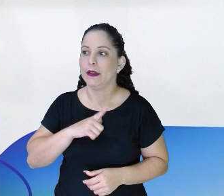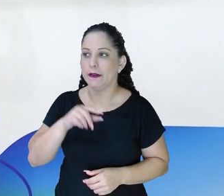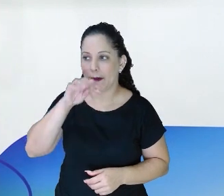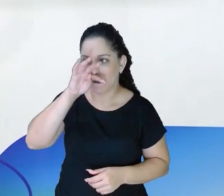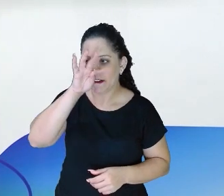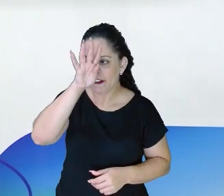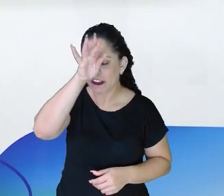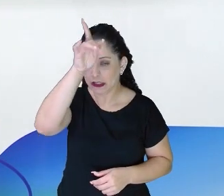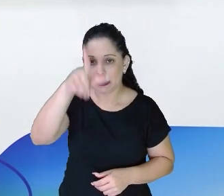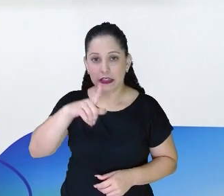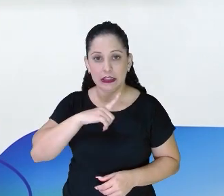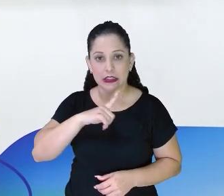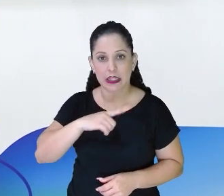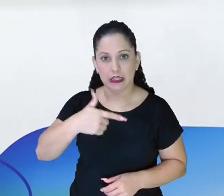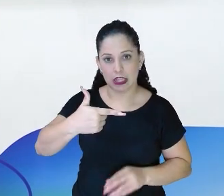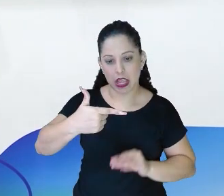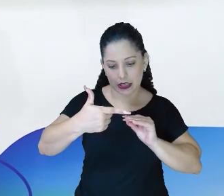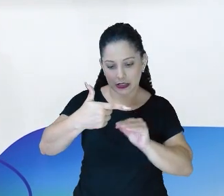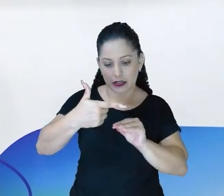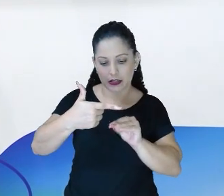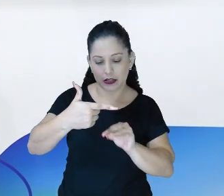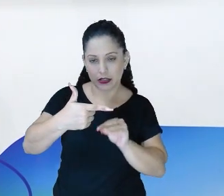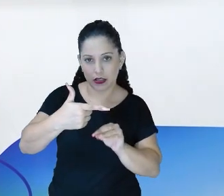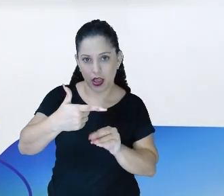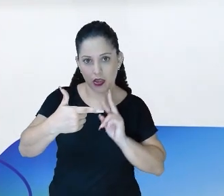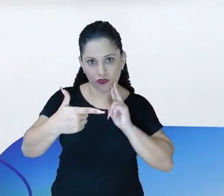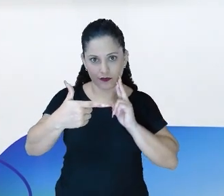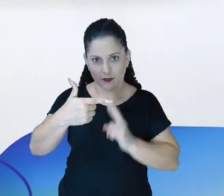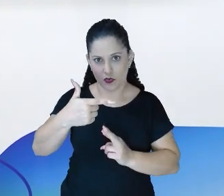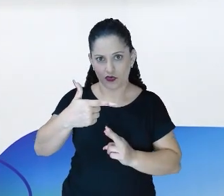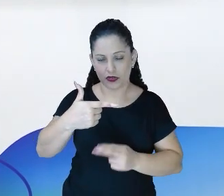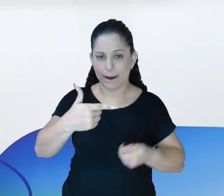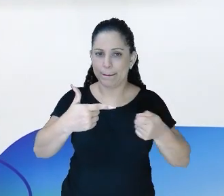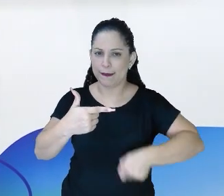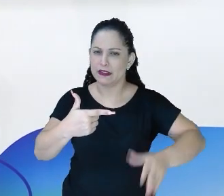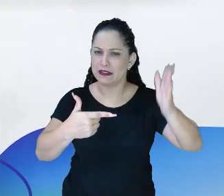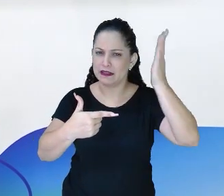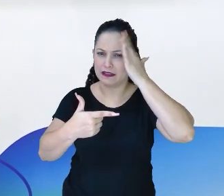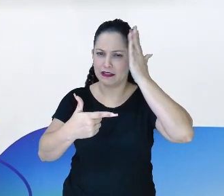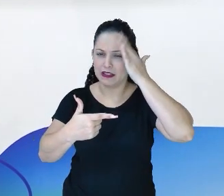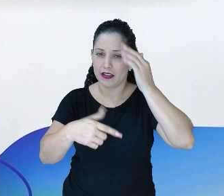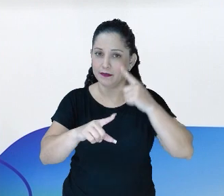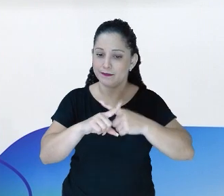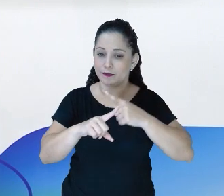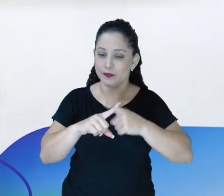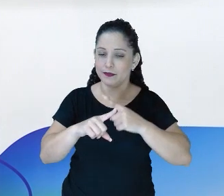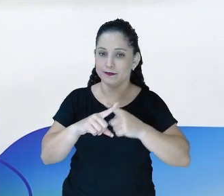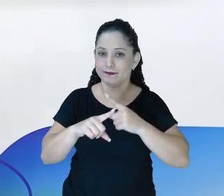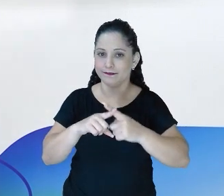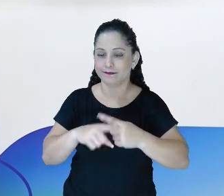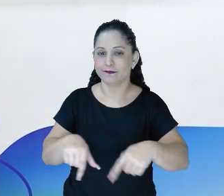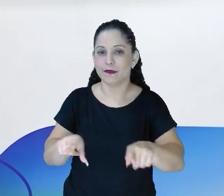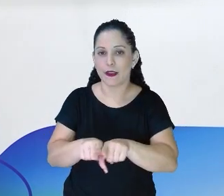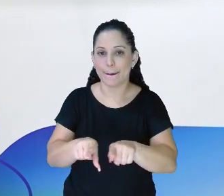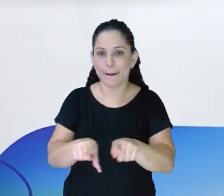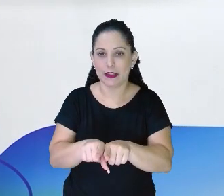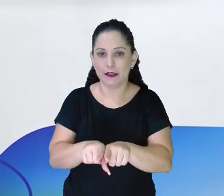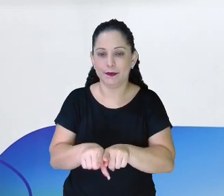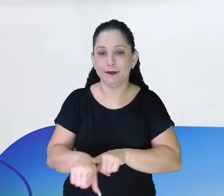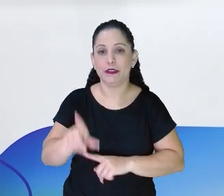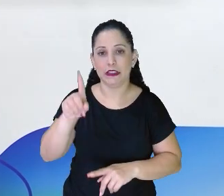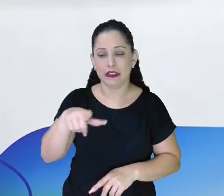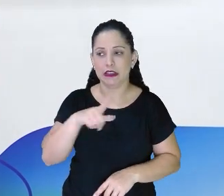do quociente pelo divisor, eu preciso entender um pouco de multiplicação. E eu tenho o